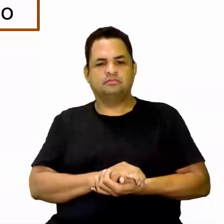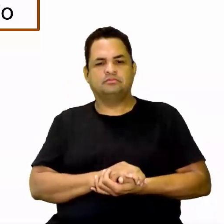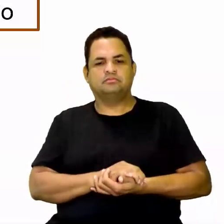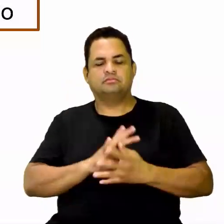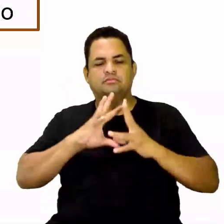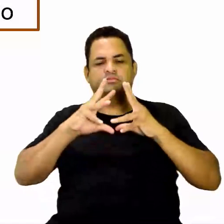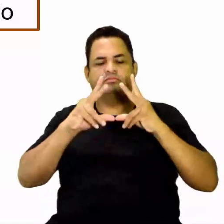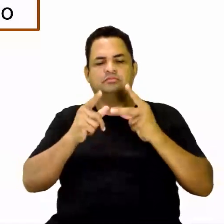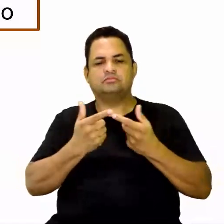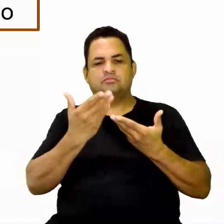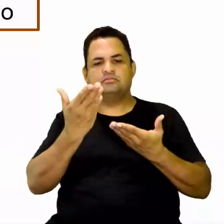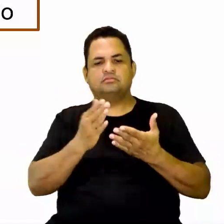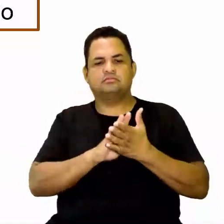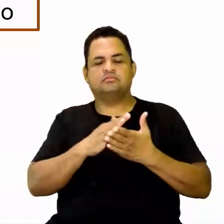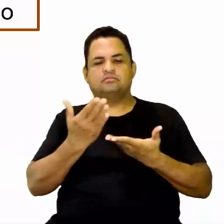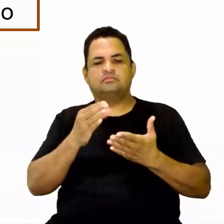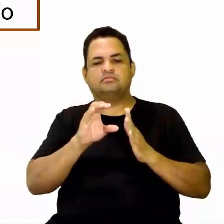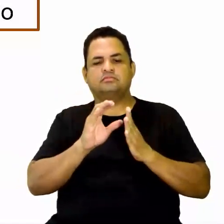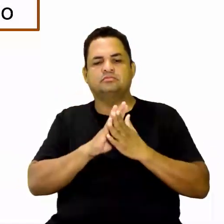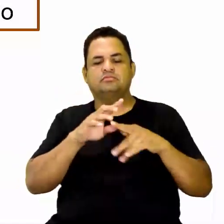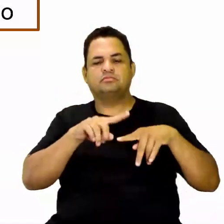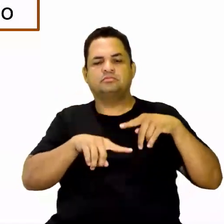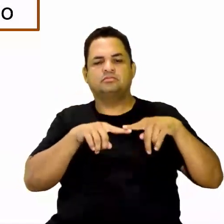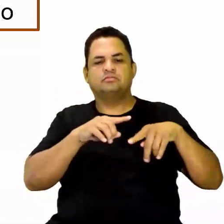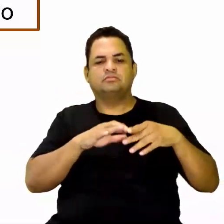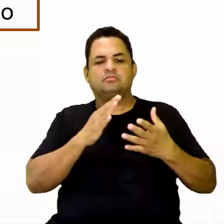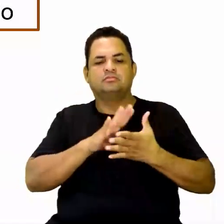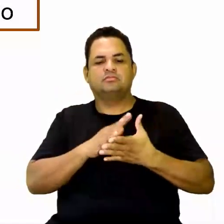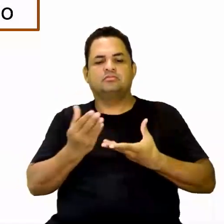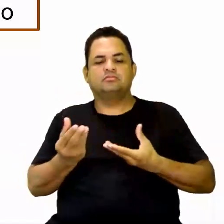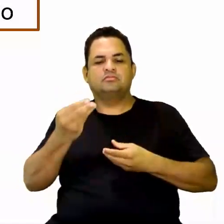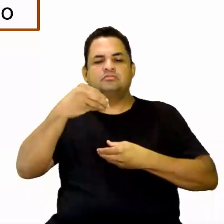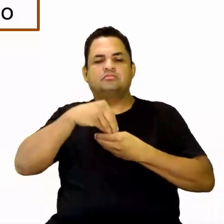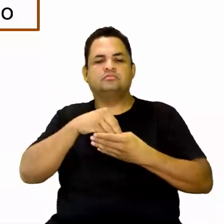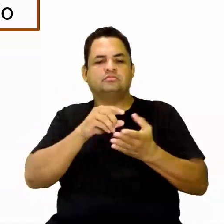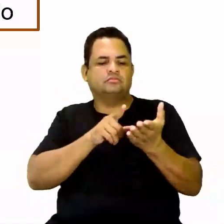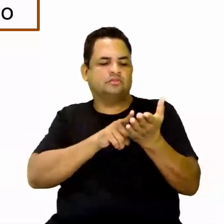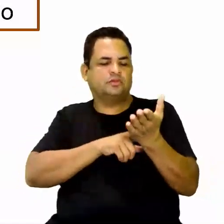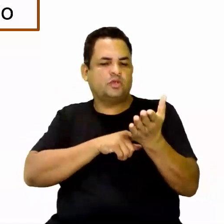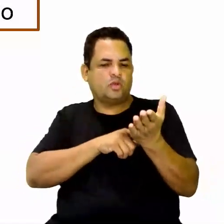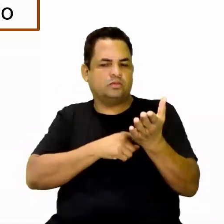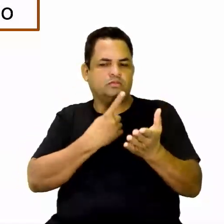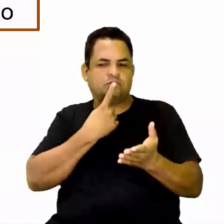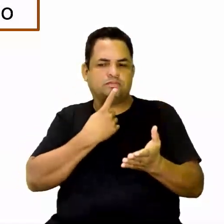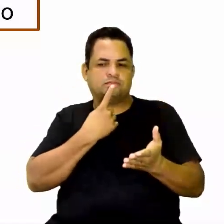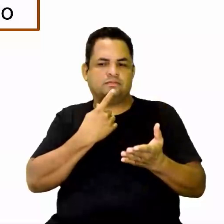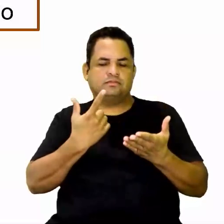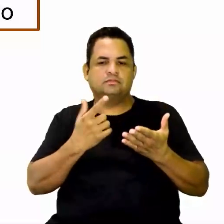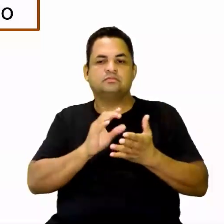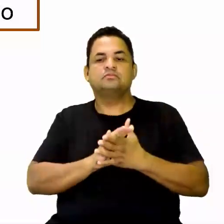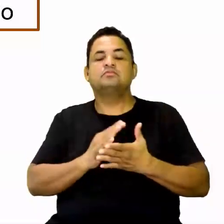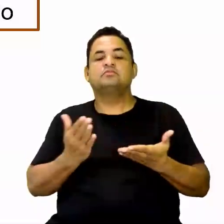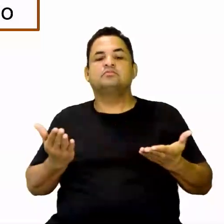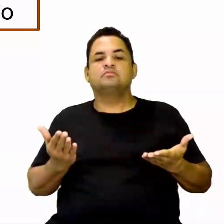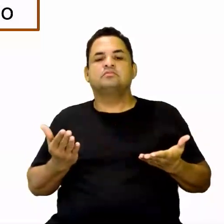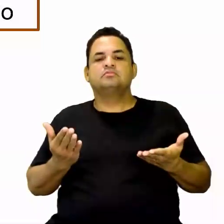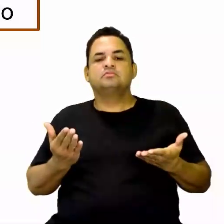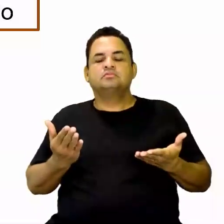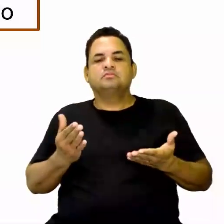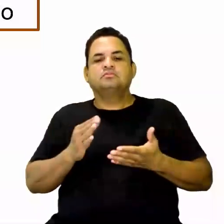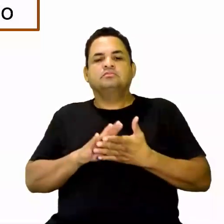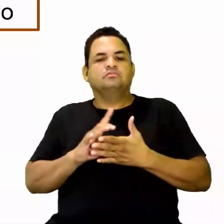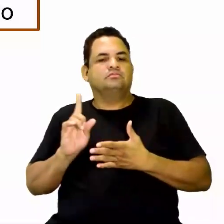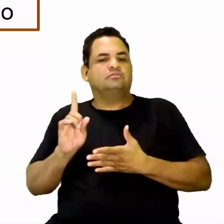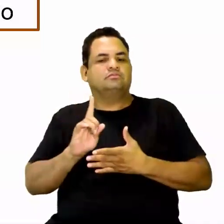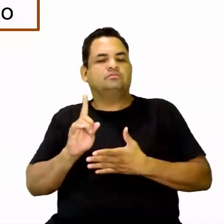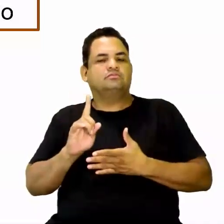todos esses componentes agregados no sangue. E aí? Então, o sangue não é